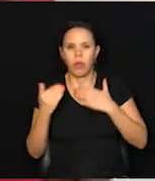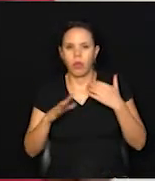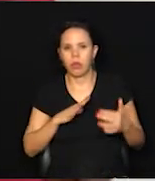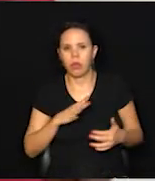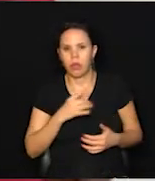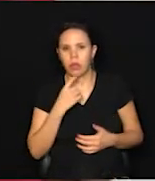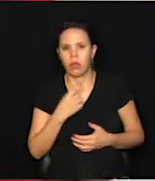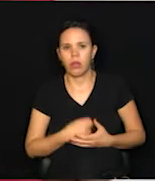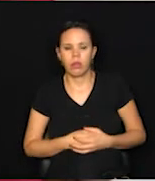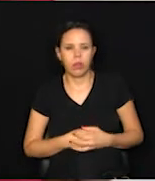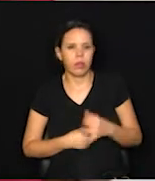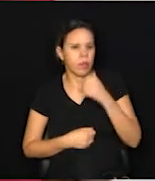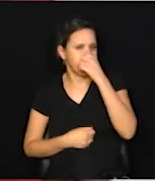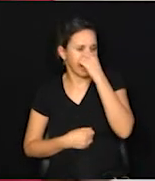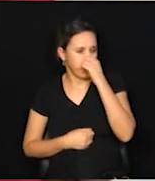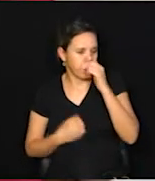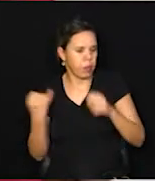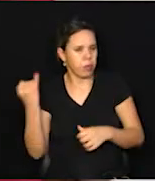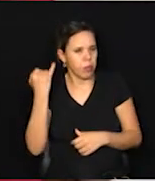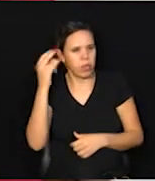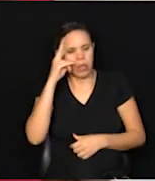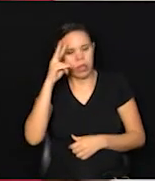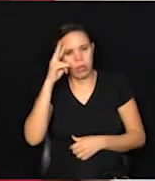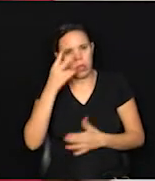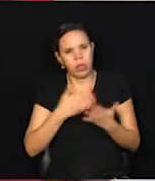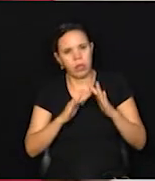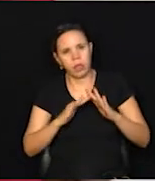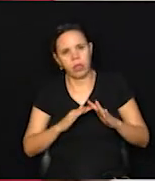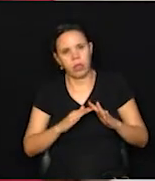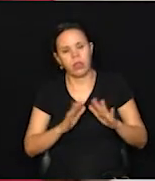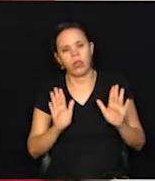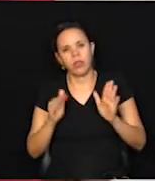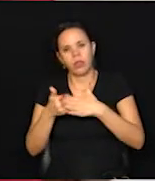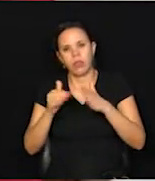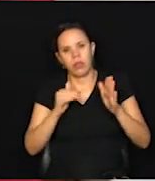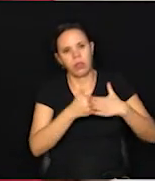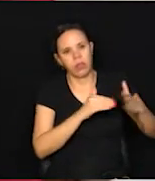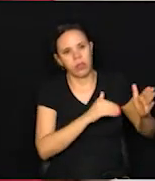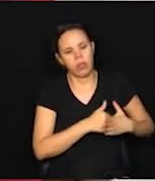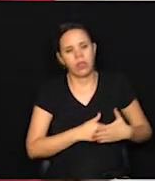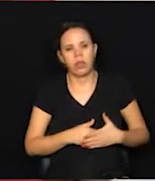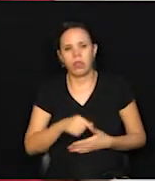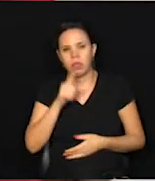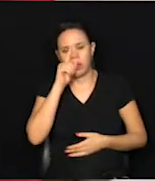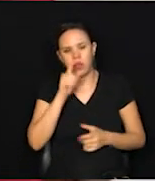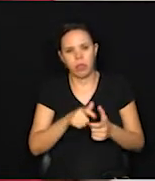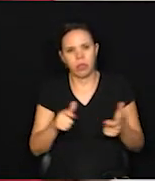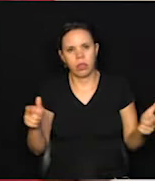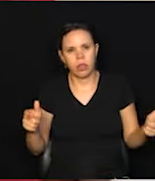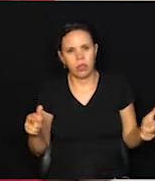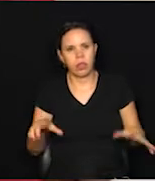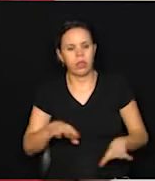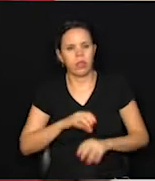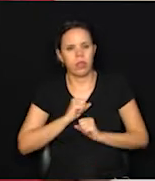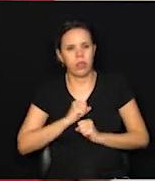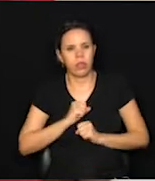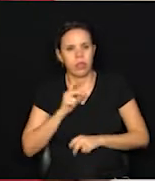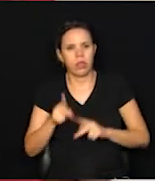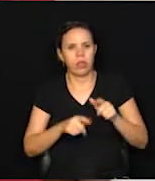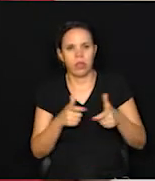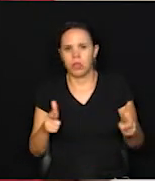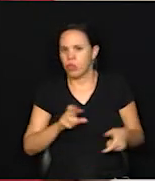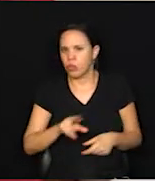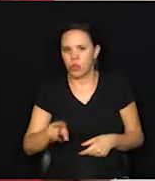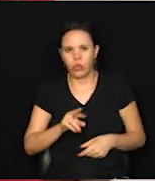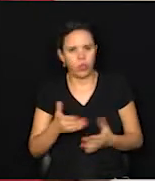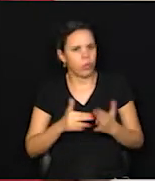município. Mas é importante lembrar que as escolas estavam fechadas. O risco maior de contaminação dessa população não é